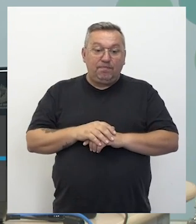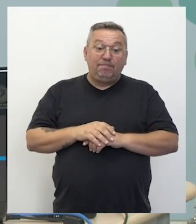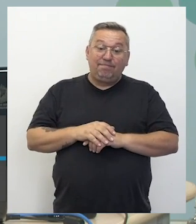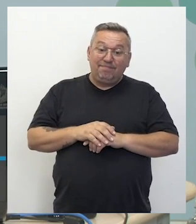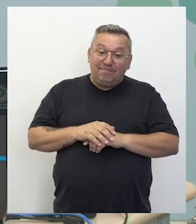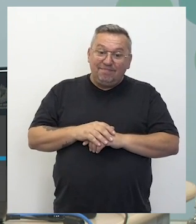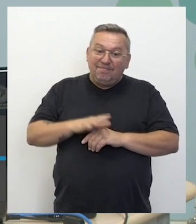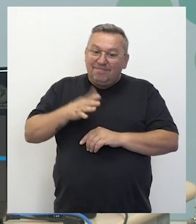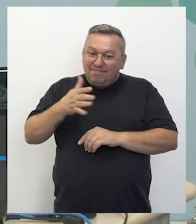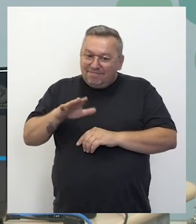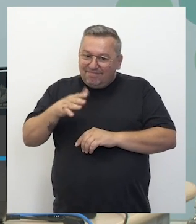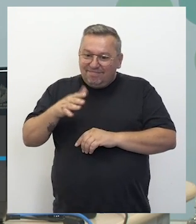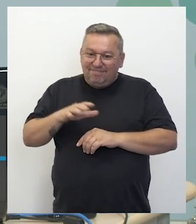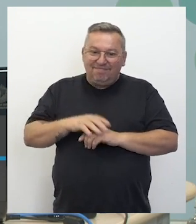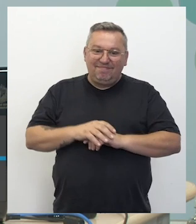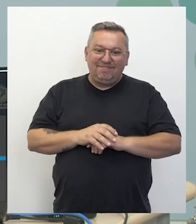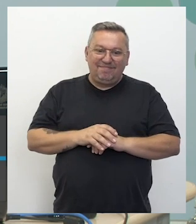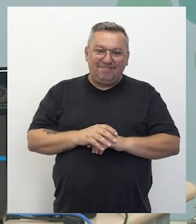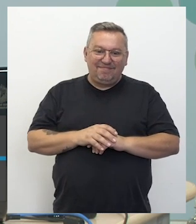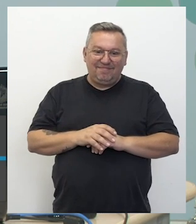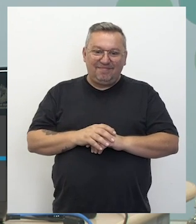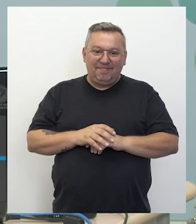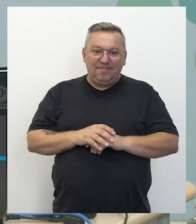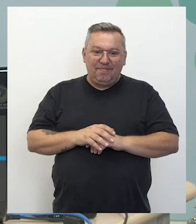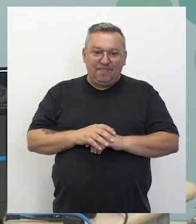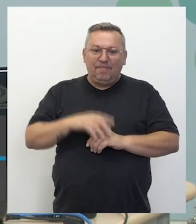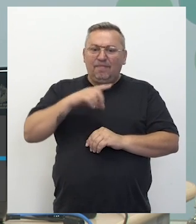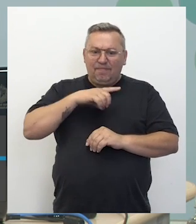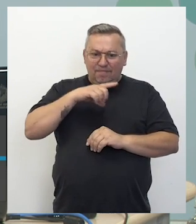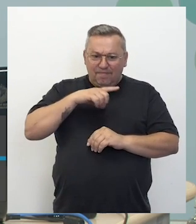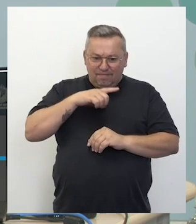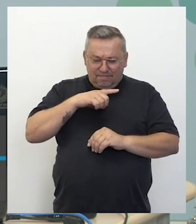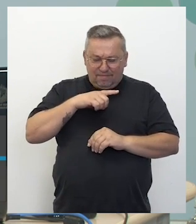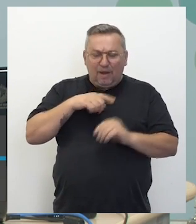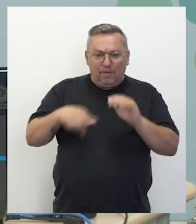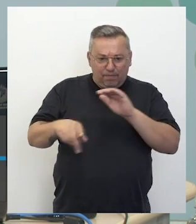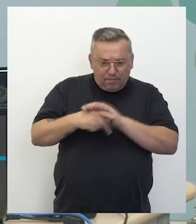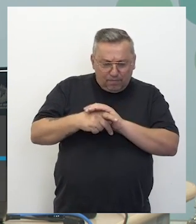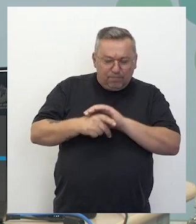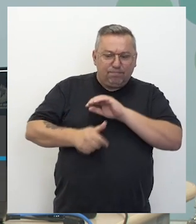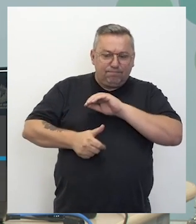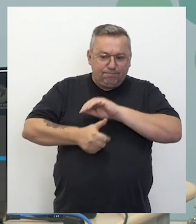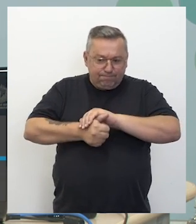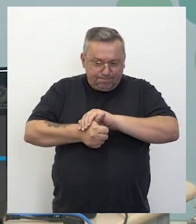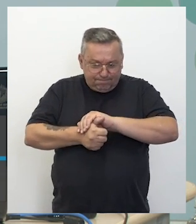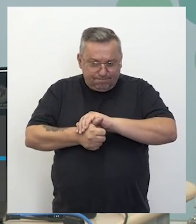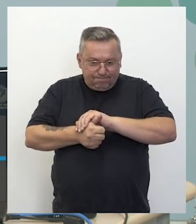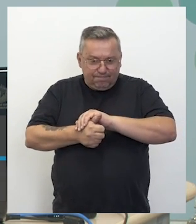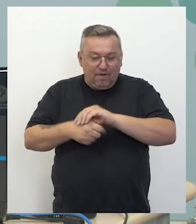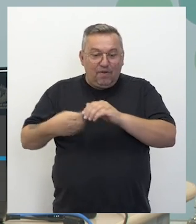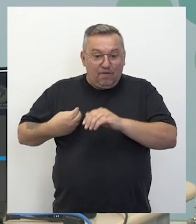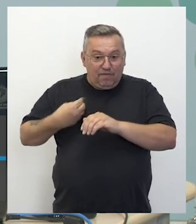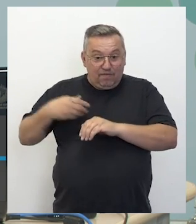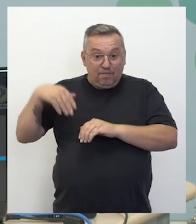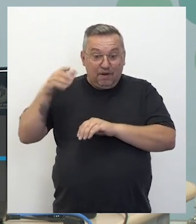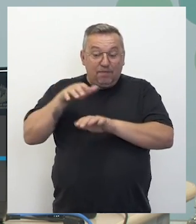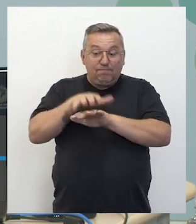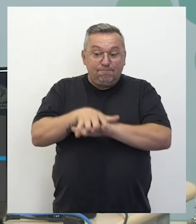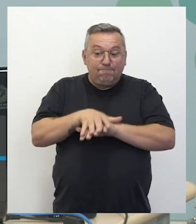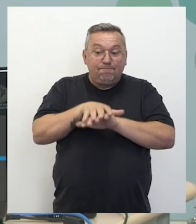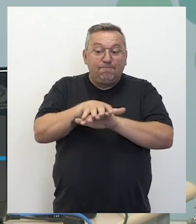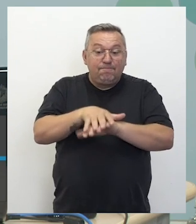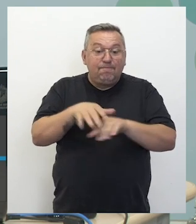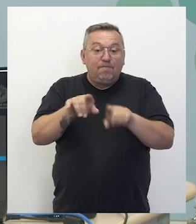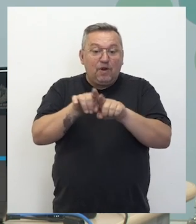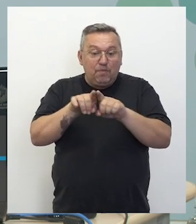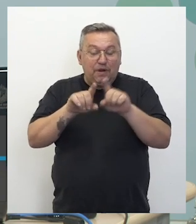Olha, mais ou menos, viu? Então, assim, tem espécies que vivem, de fato. Tem espécies que vivem mais de 100 anos,